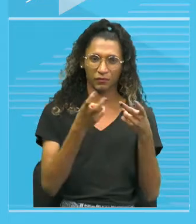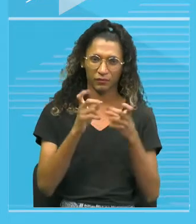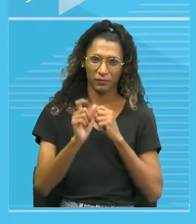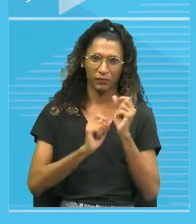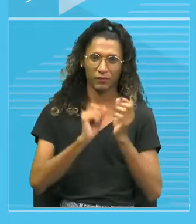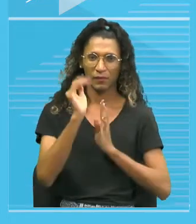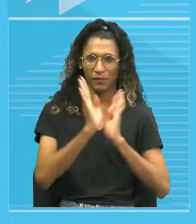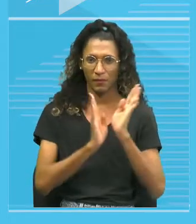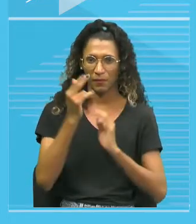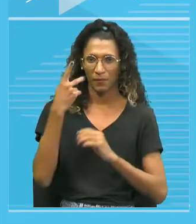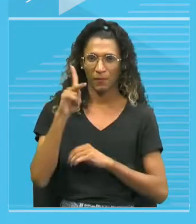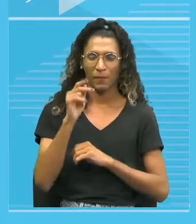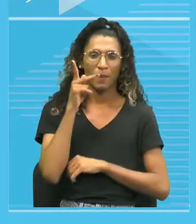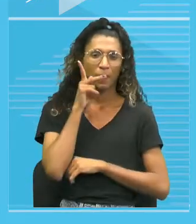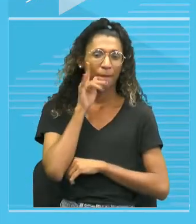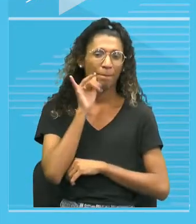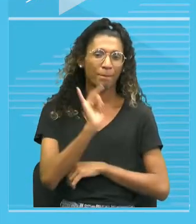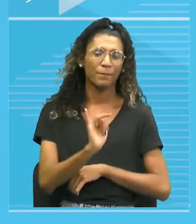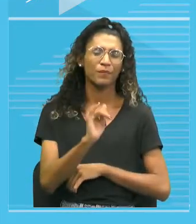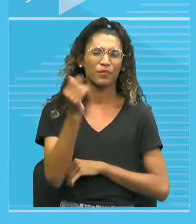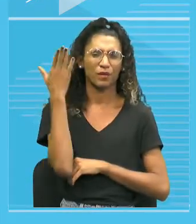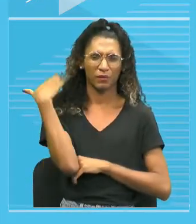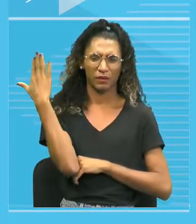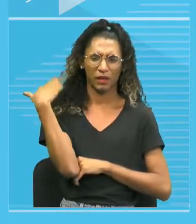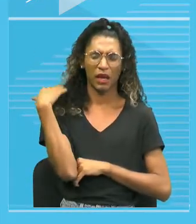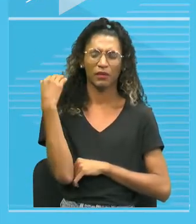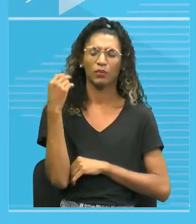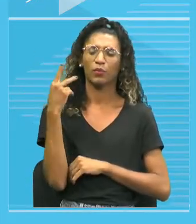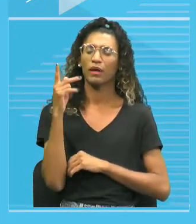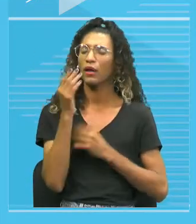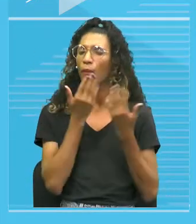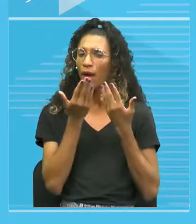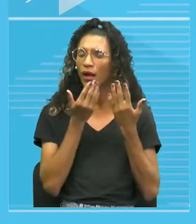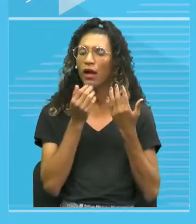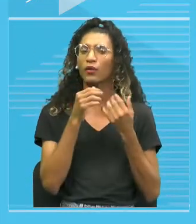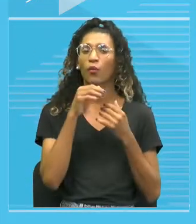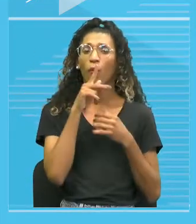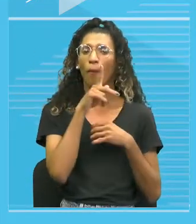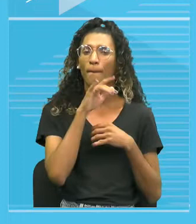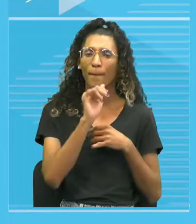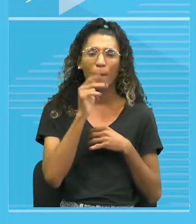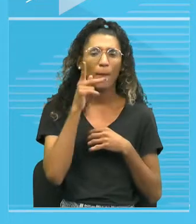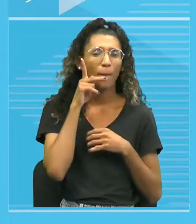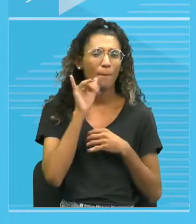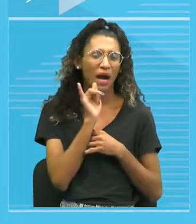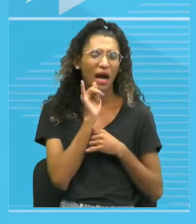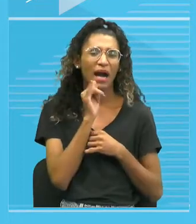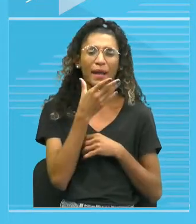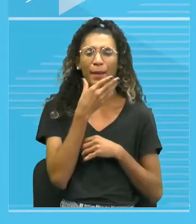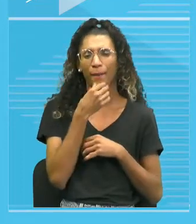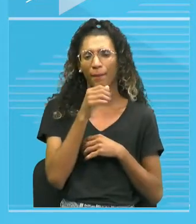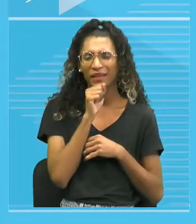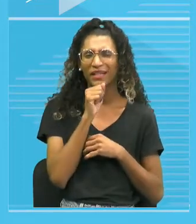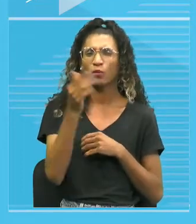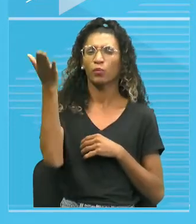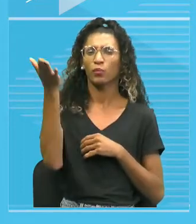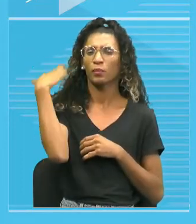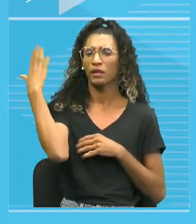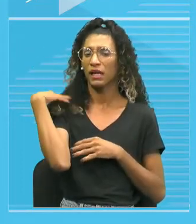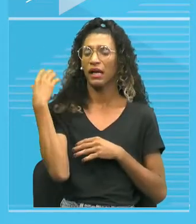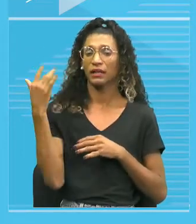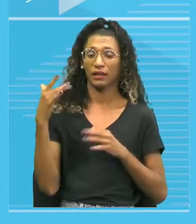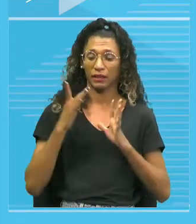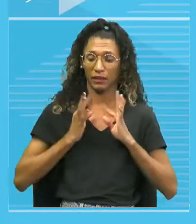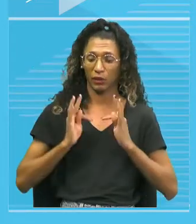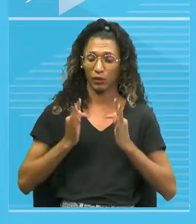o que eles tinham à disposição deles, em termos de tecnologias em saúde, em